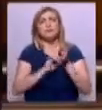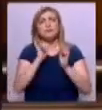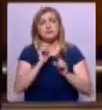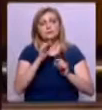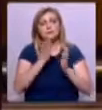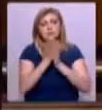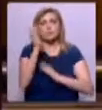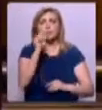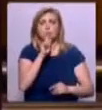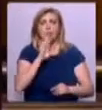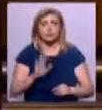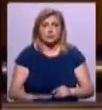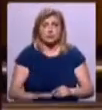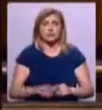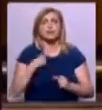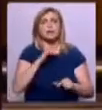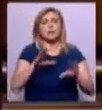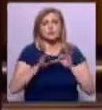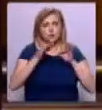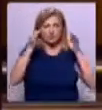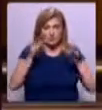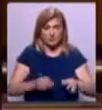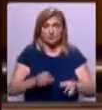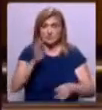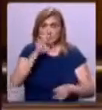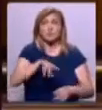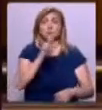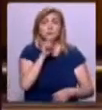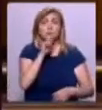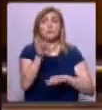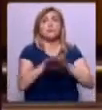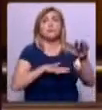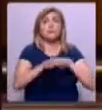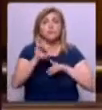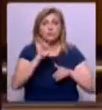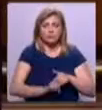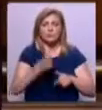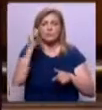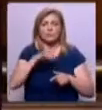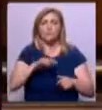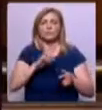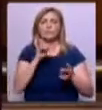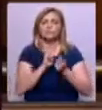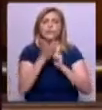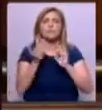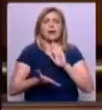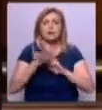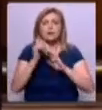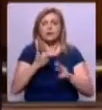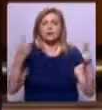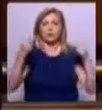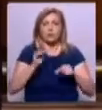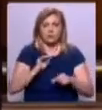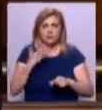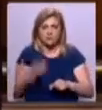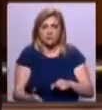responsável que for possível e assumimos desde já que se for possível fazer uma reversão mais rápida dos cortes